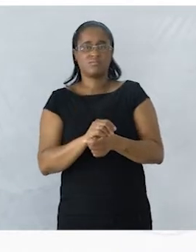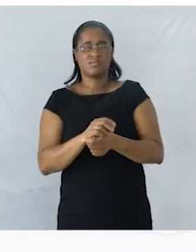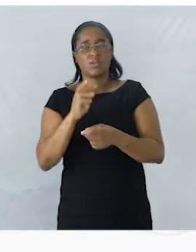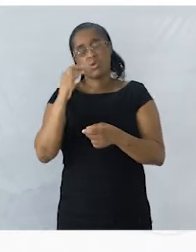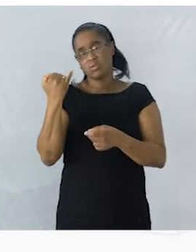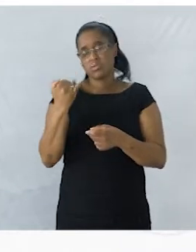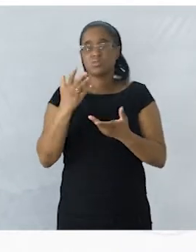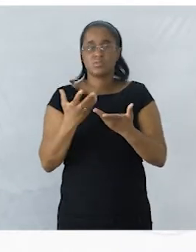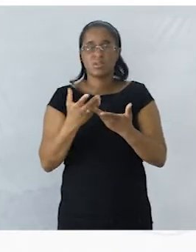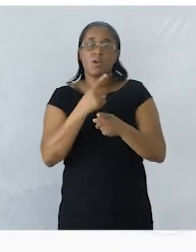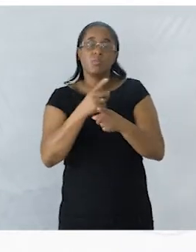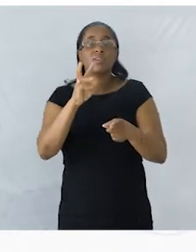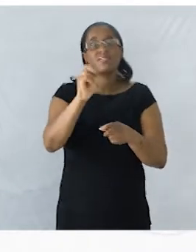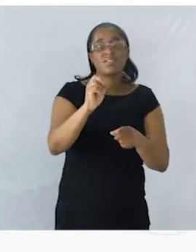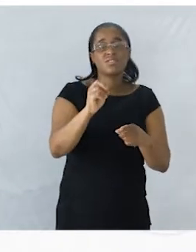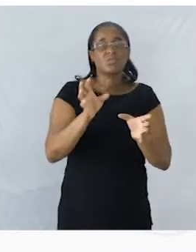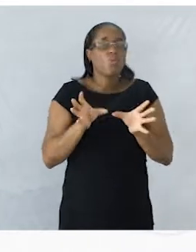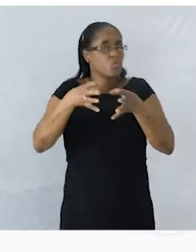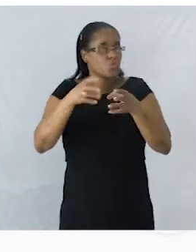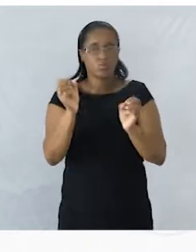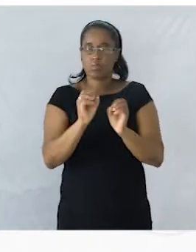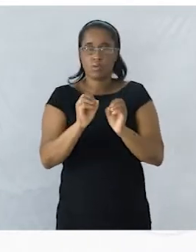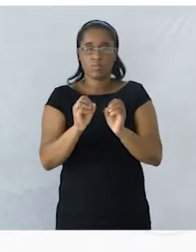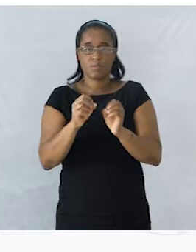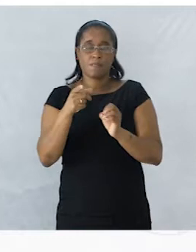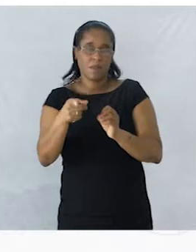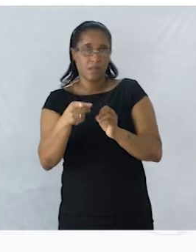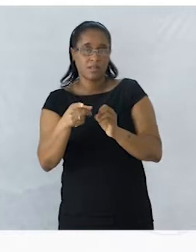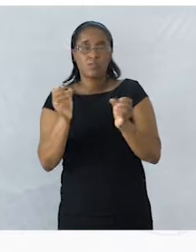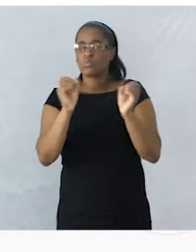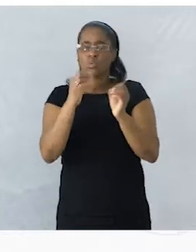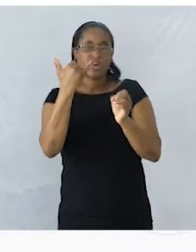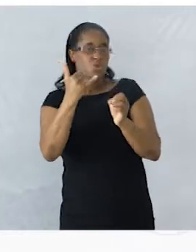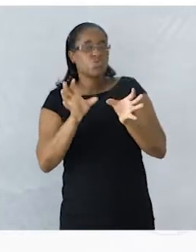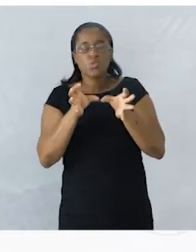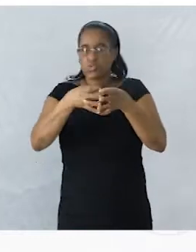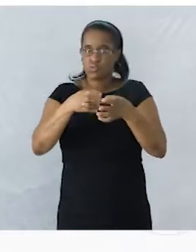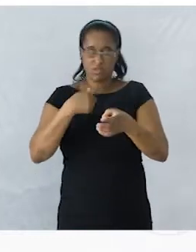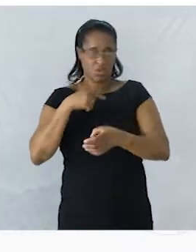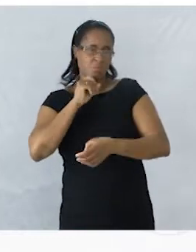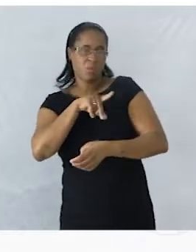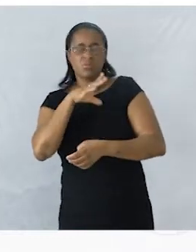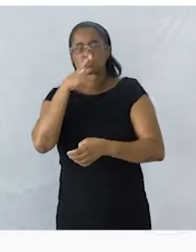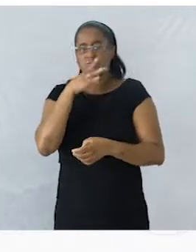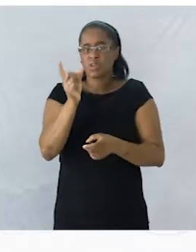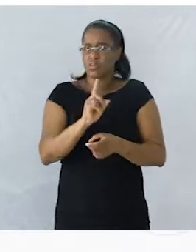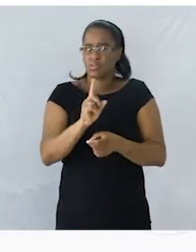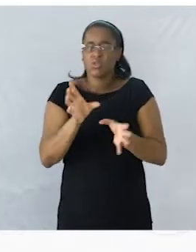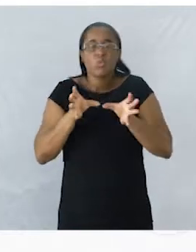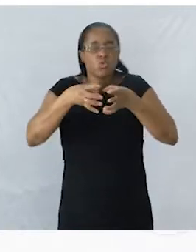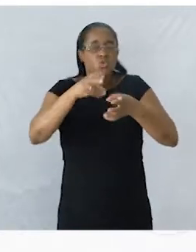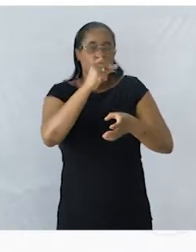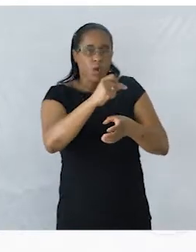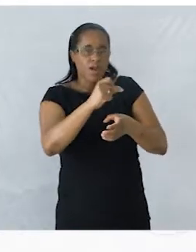certo? Nós temos aqui ainda nunca dois conjuntos. Eu não posso dizer que conjunto A pertence